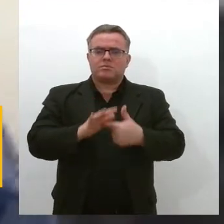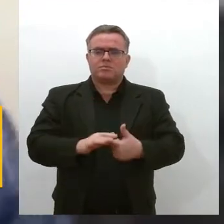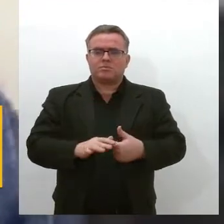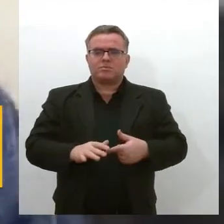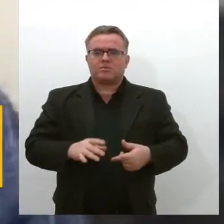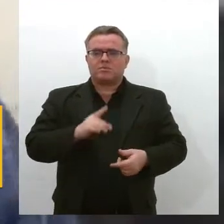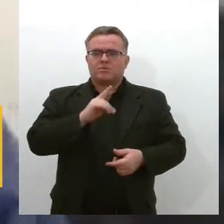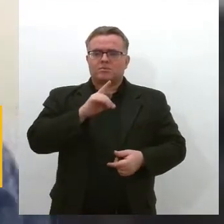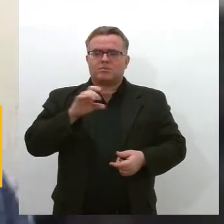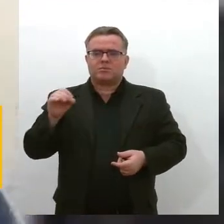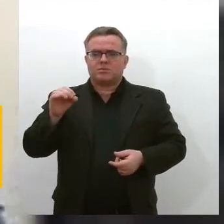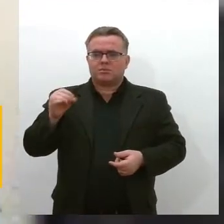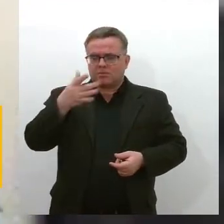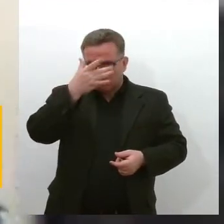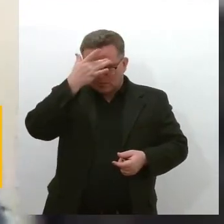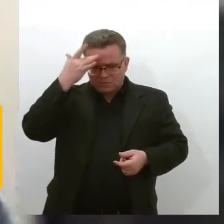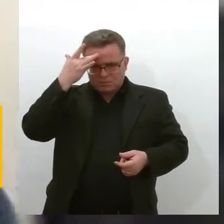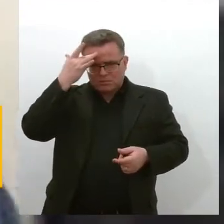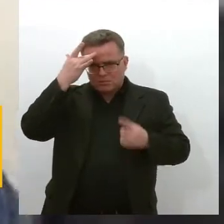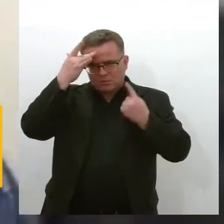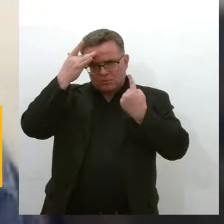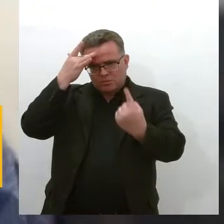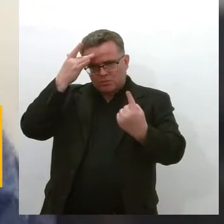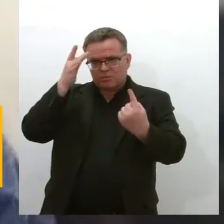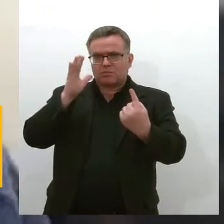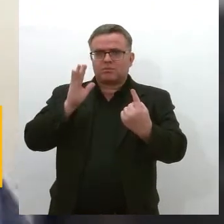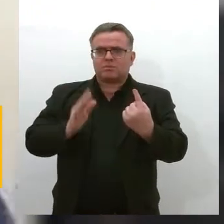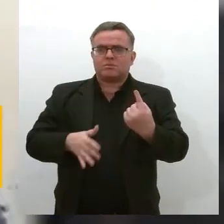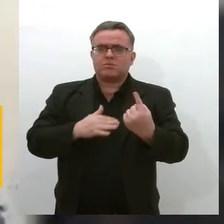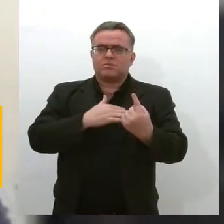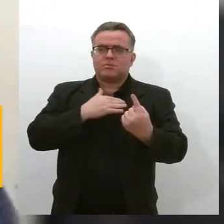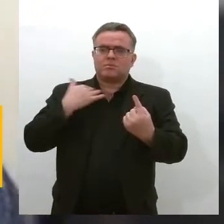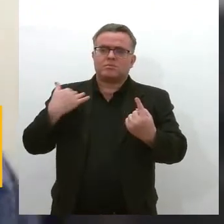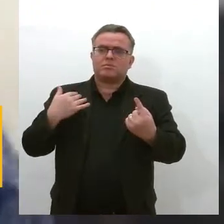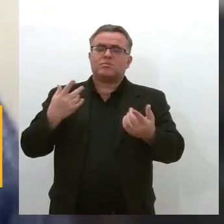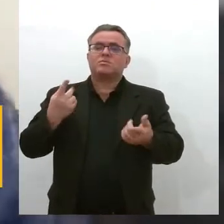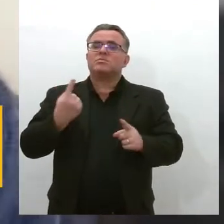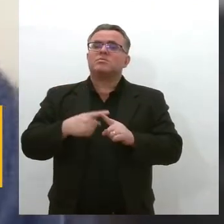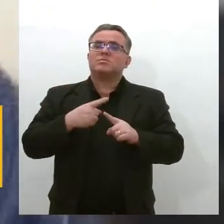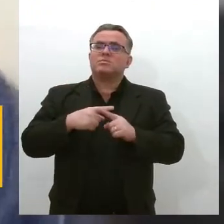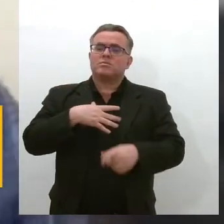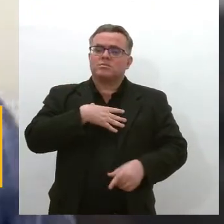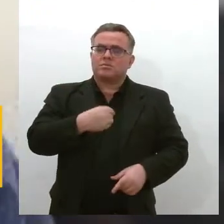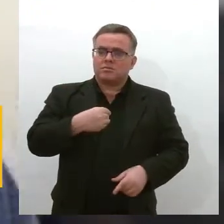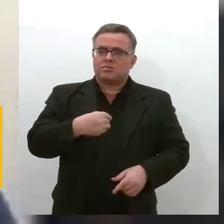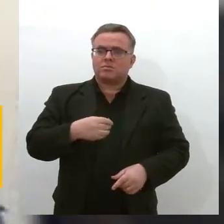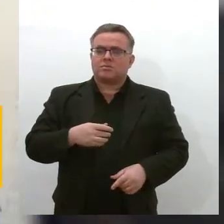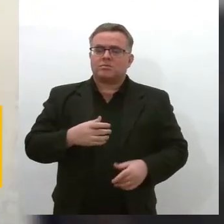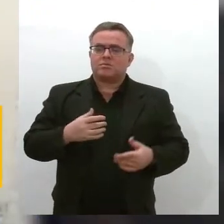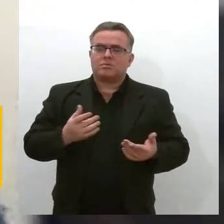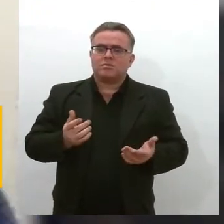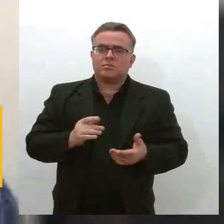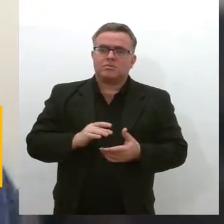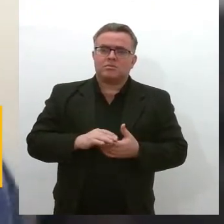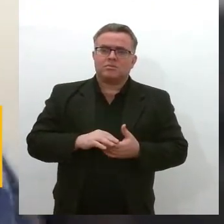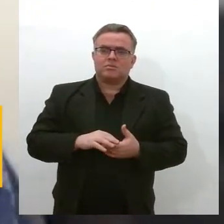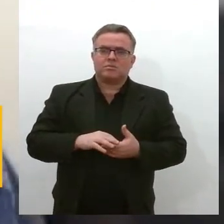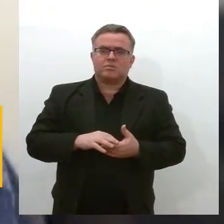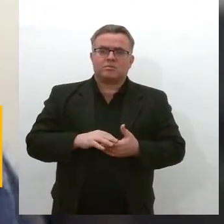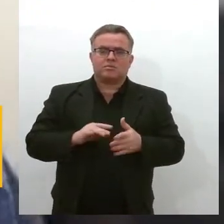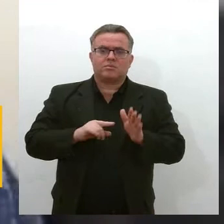em 2019 morreram decorrentes do suicídio, né? Através de uma revisão de literatura,